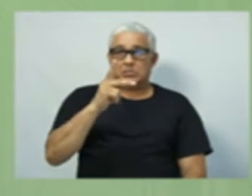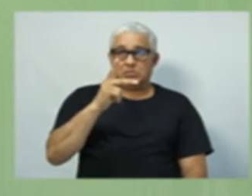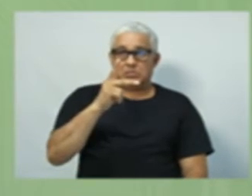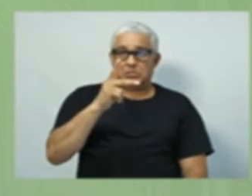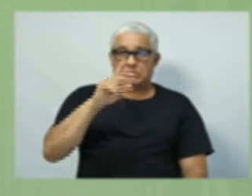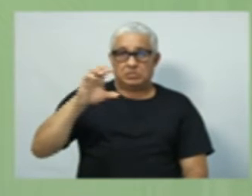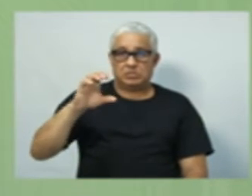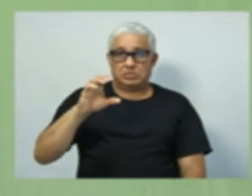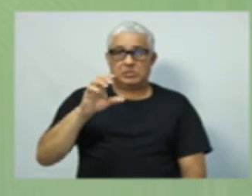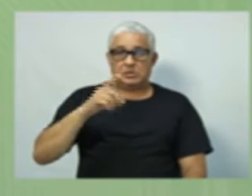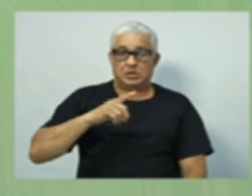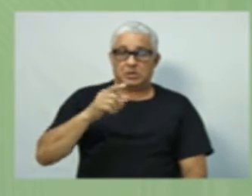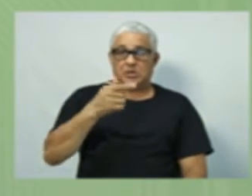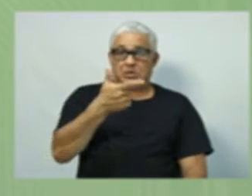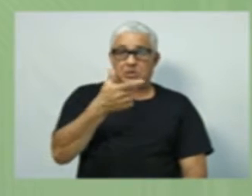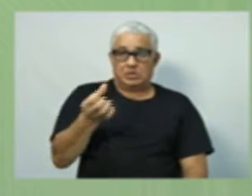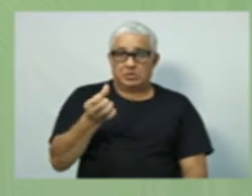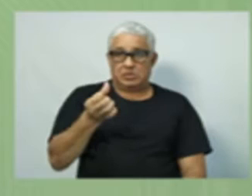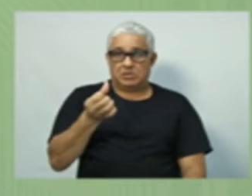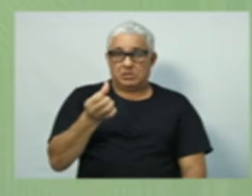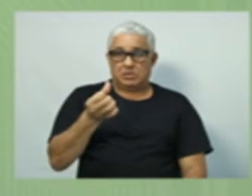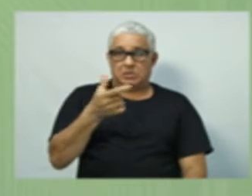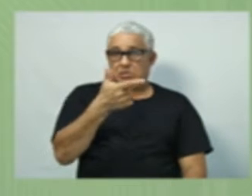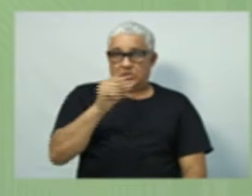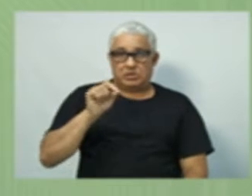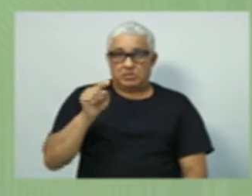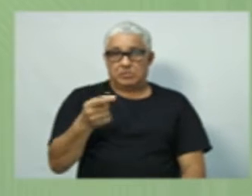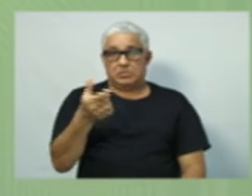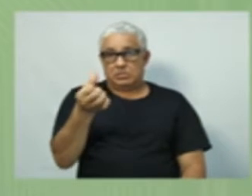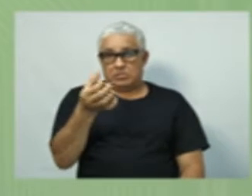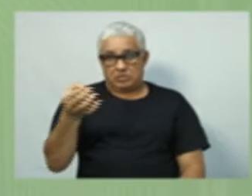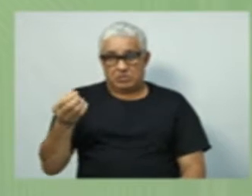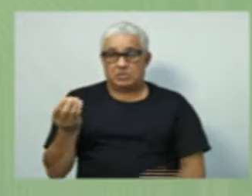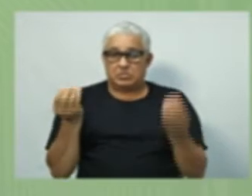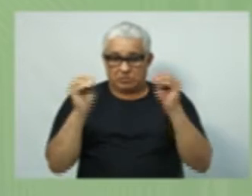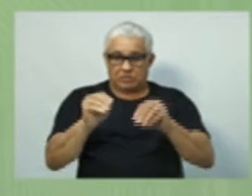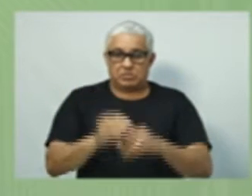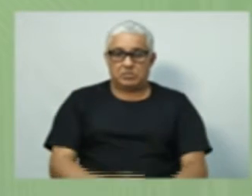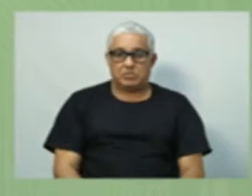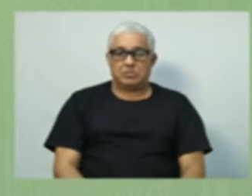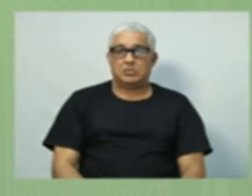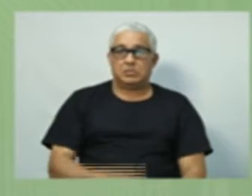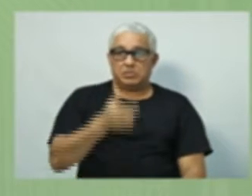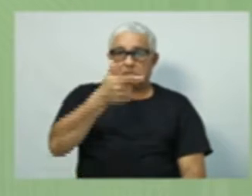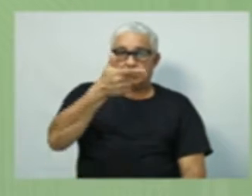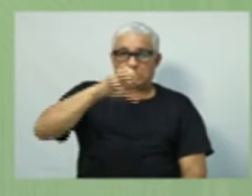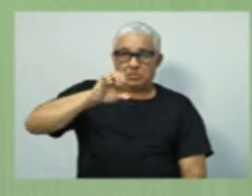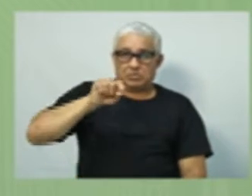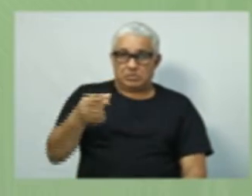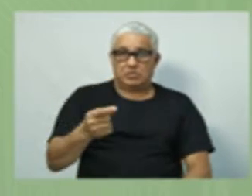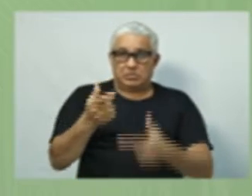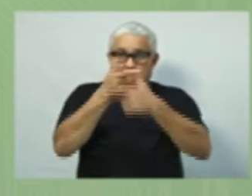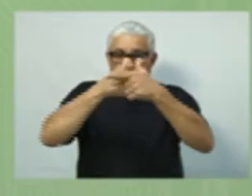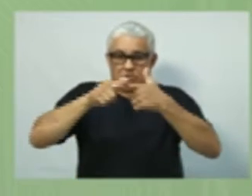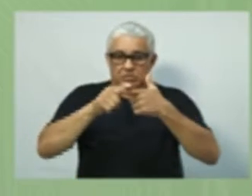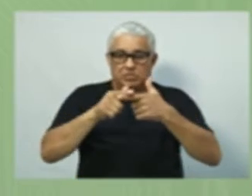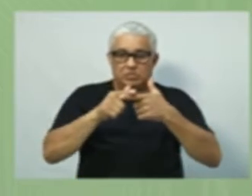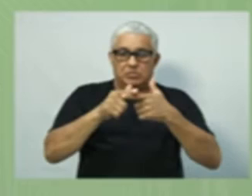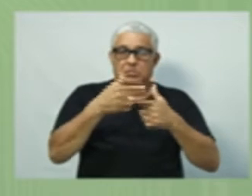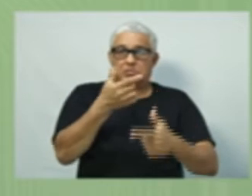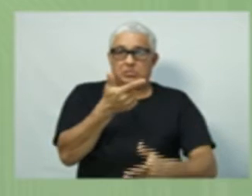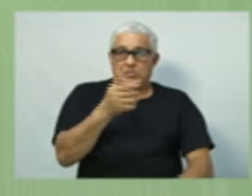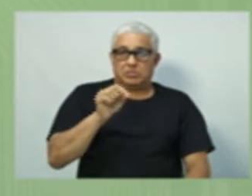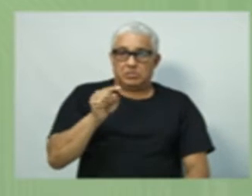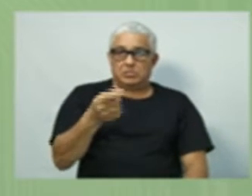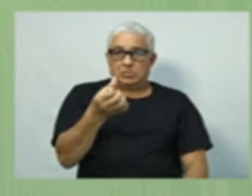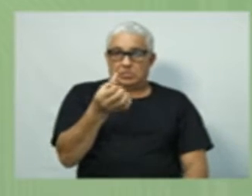20.600 coloca 20 mil 600 ac 29 mil / minc 20.600 é igual